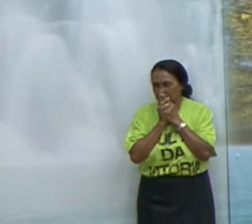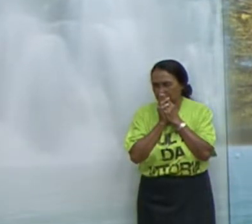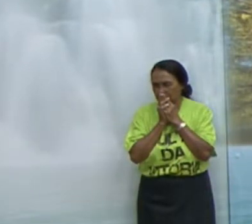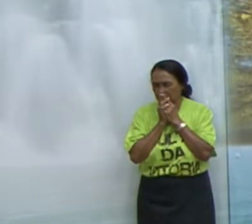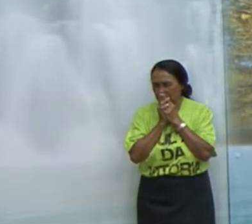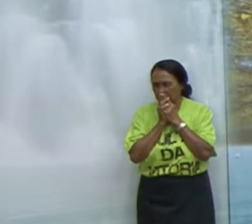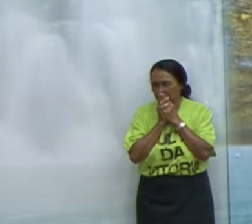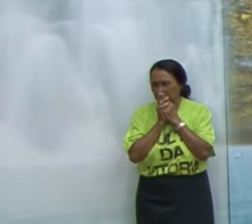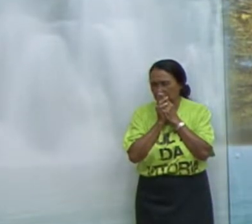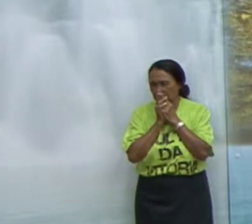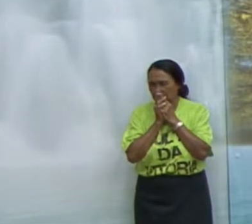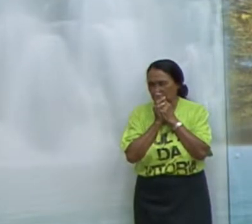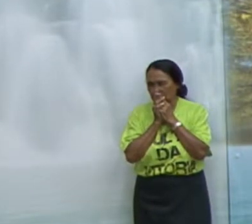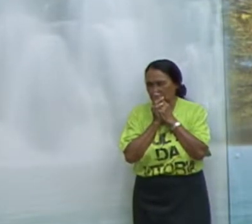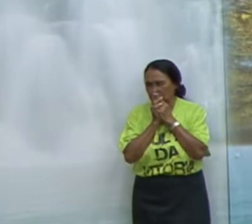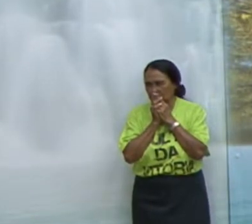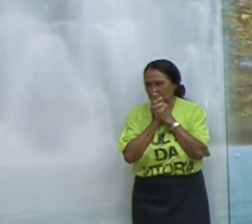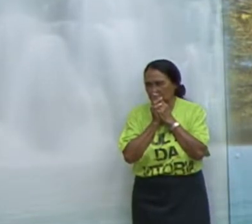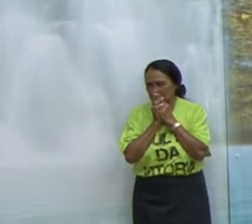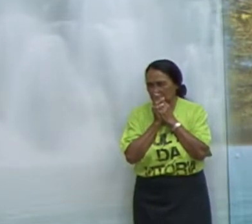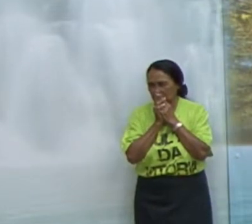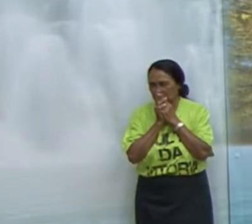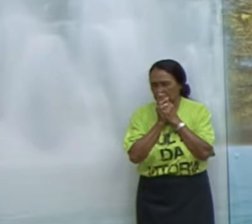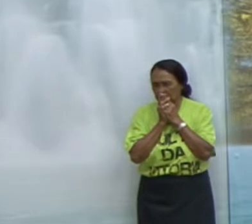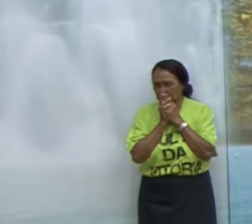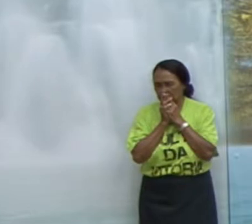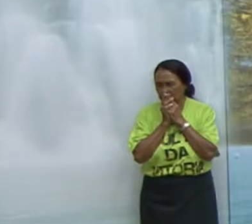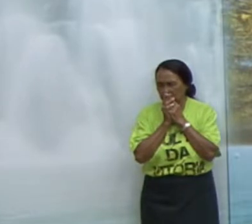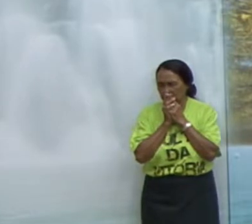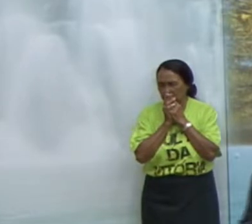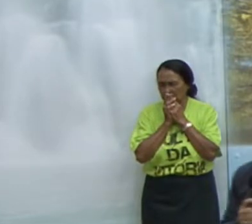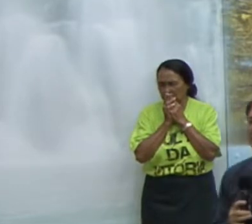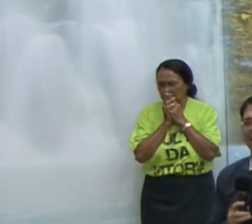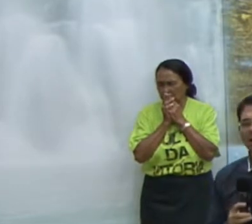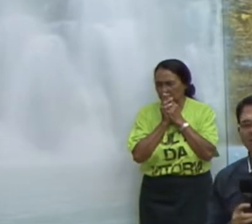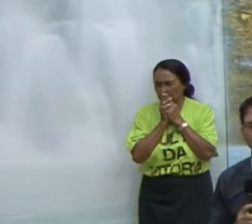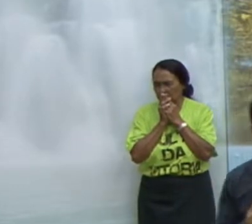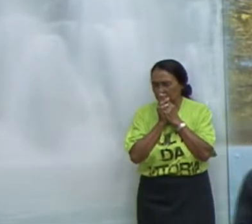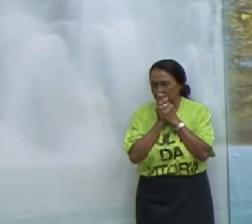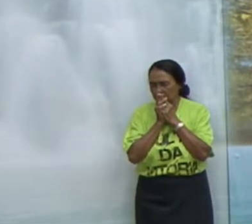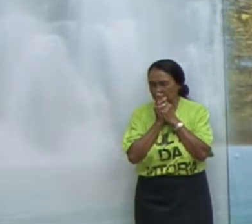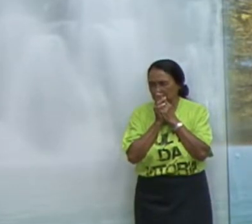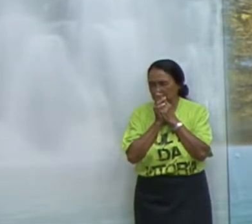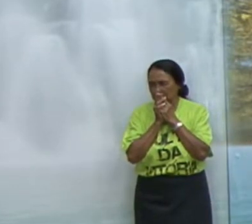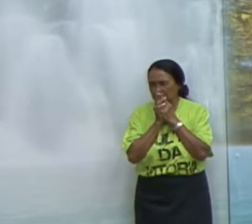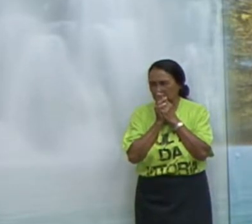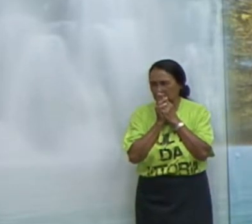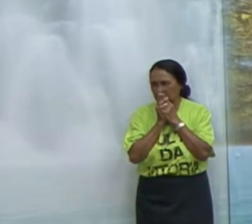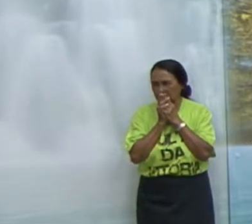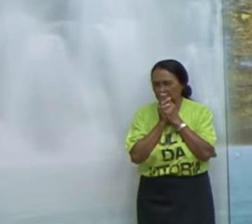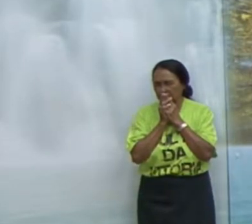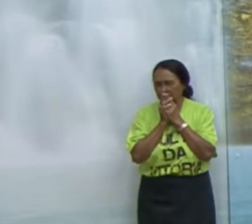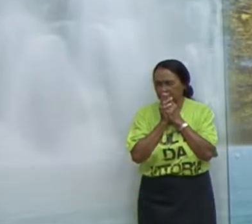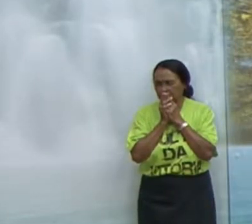Porque, por exemplo, lá no mundo, eles se preparam, ficam trancados no